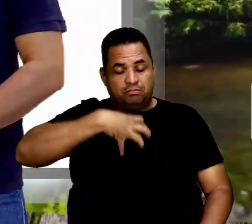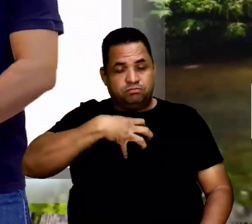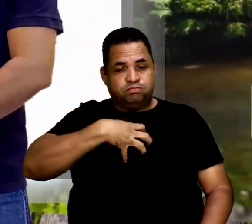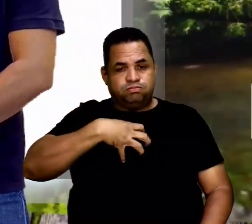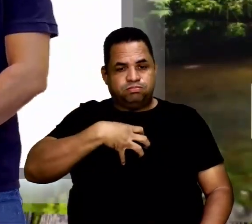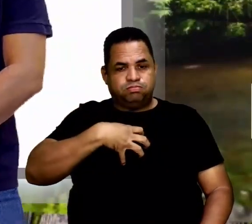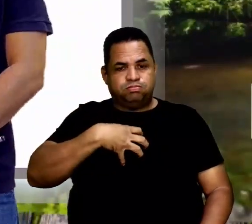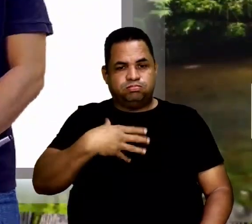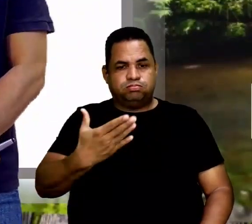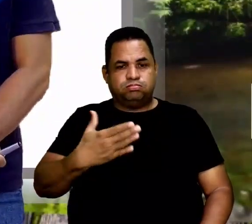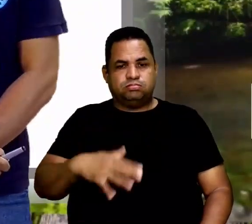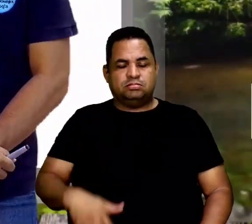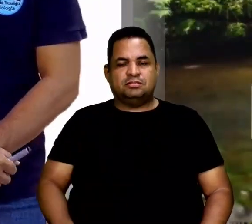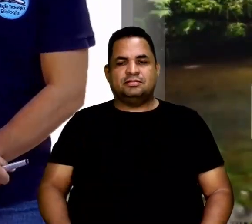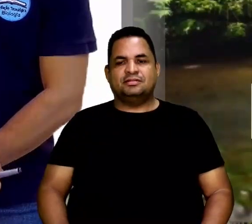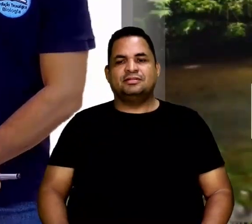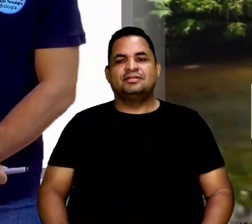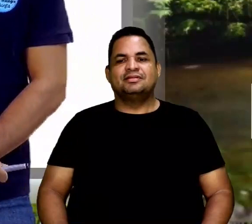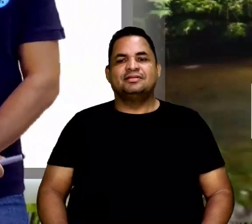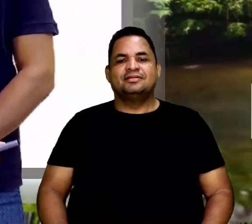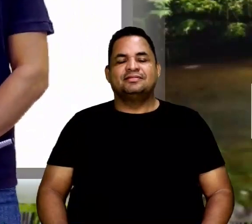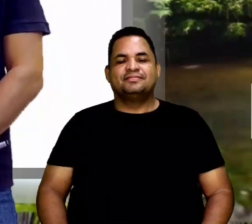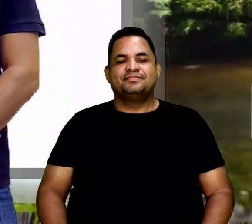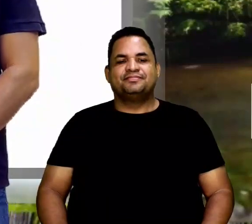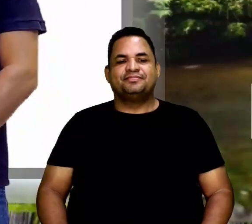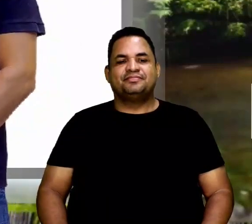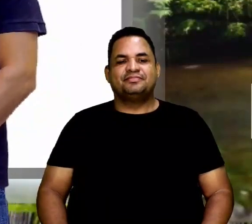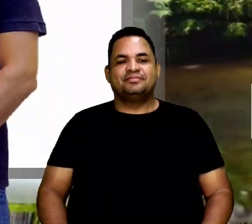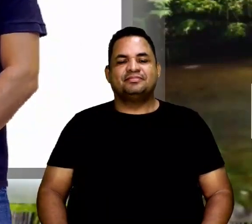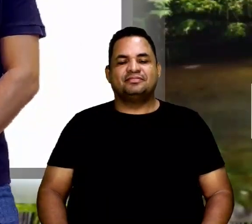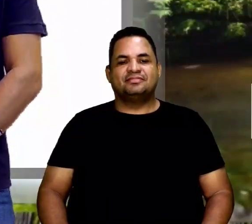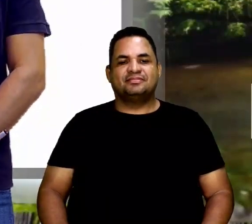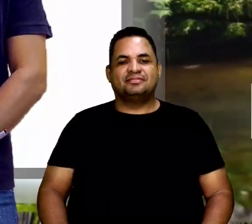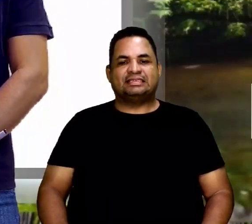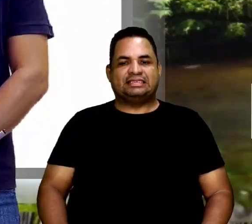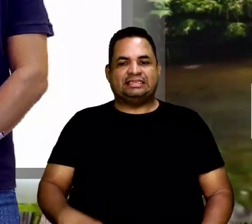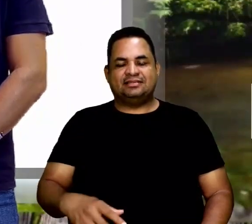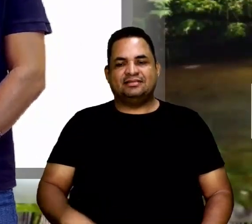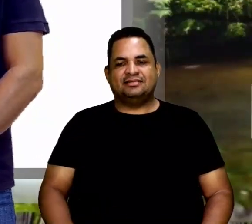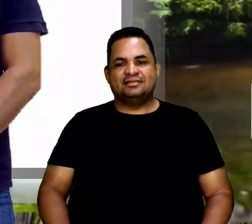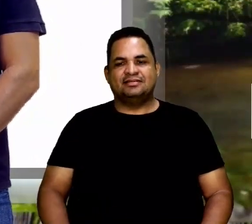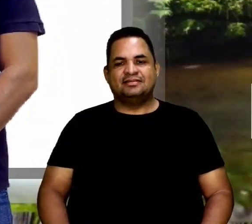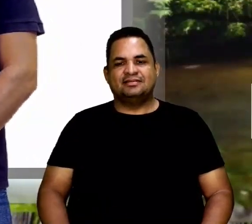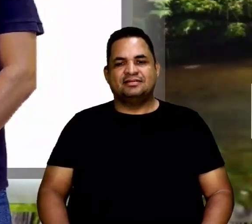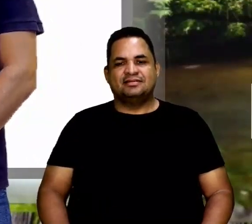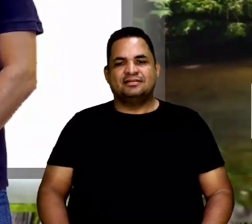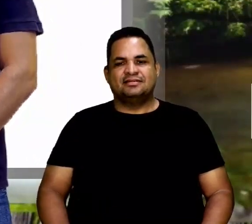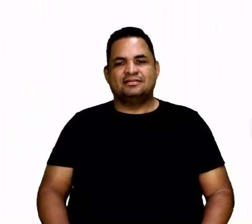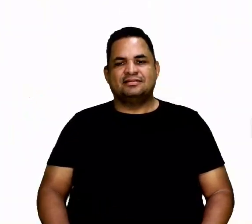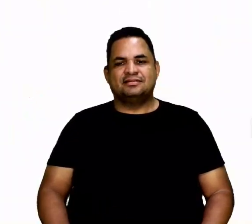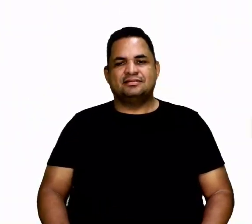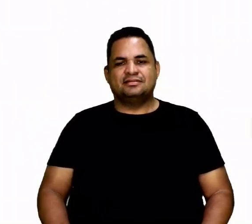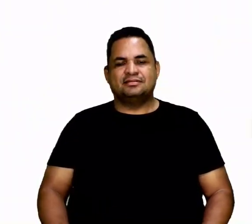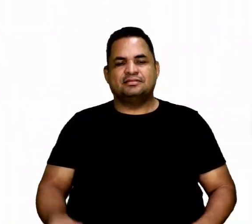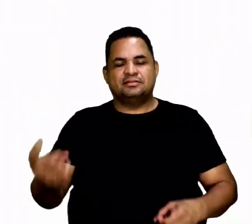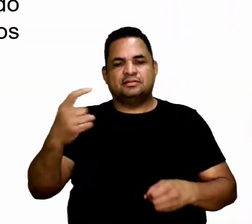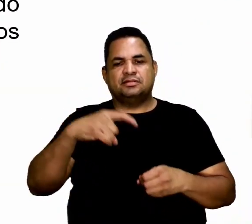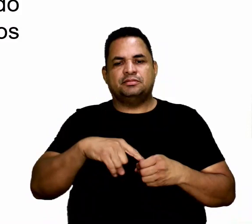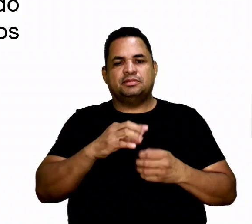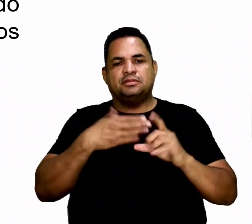dizer assim, chega, pum, para ele se tocar, porque tem gente que é difícil. É verdade. Vamos lá, volta lá para a tela,